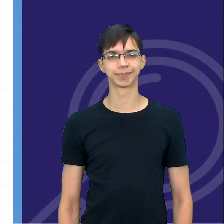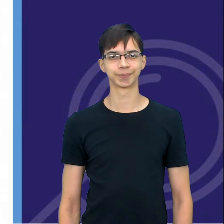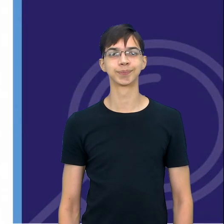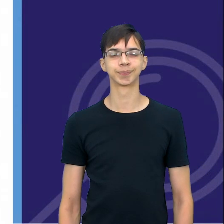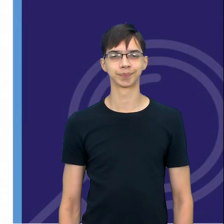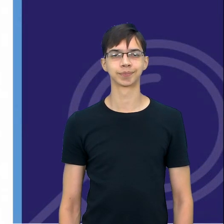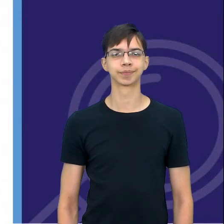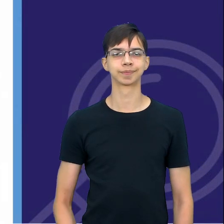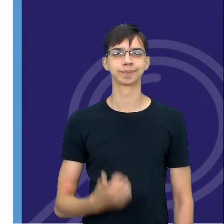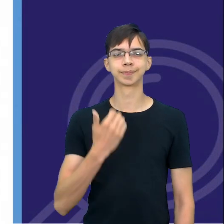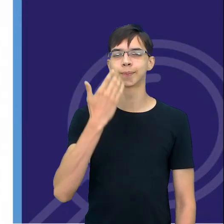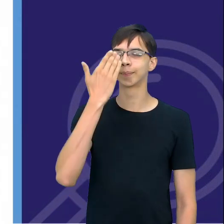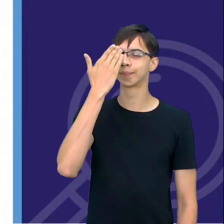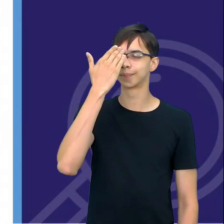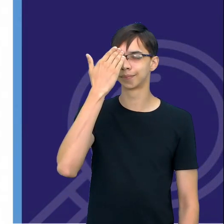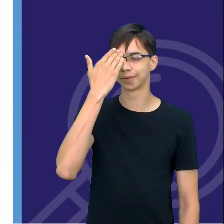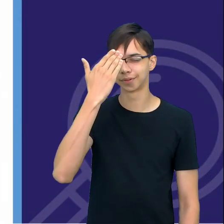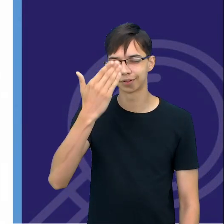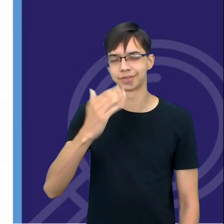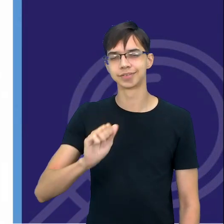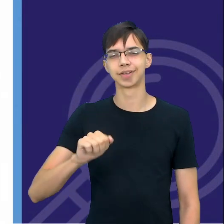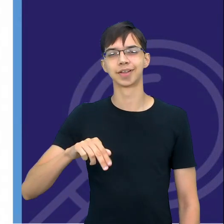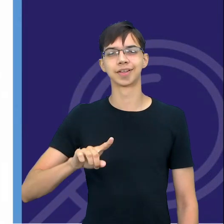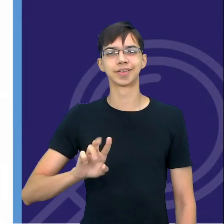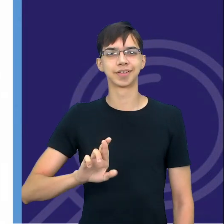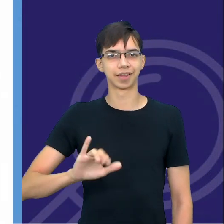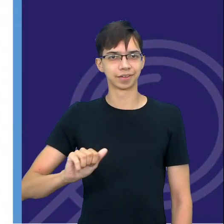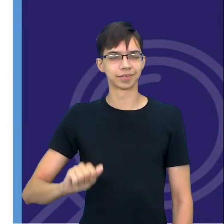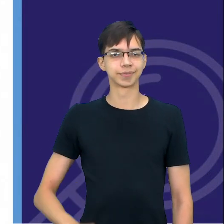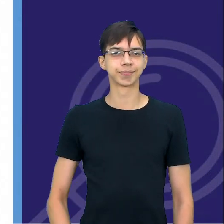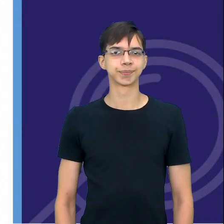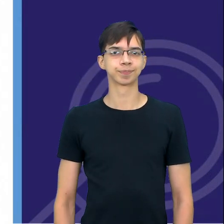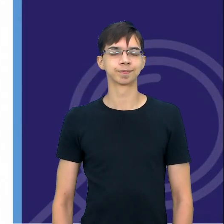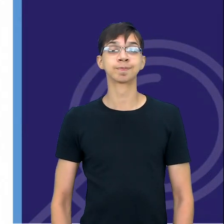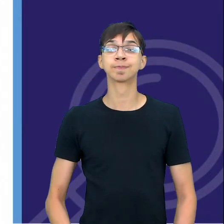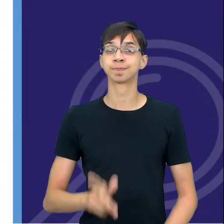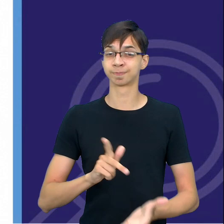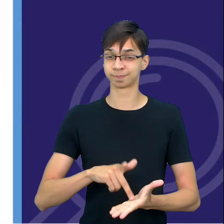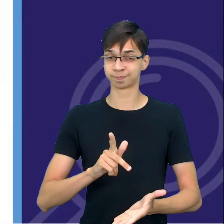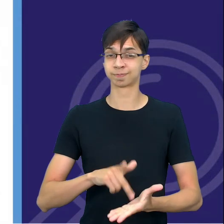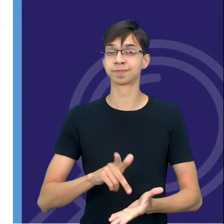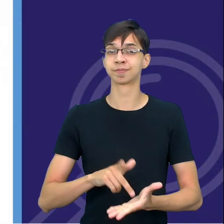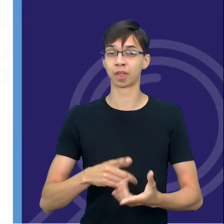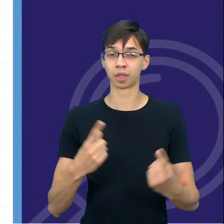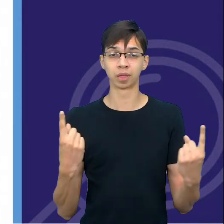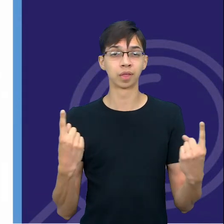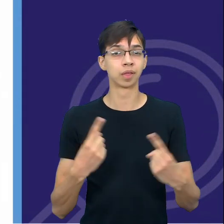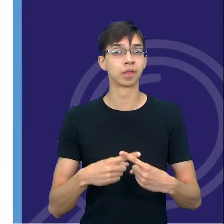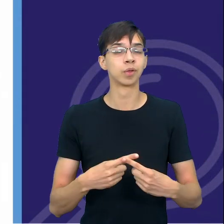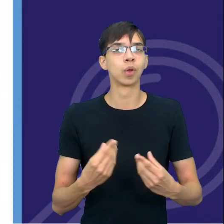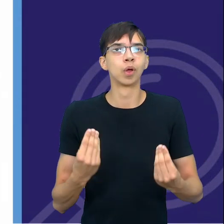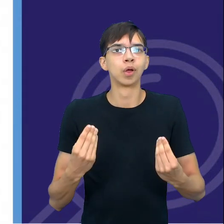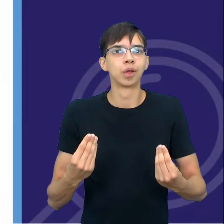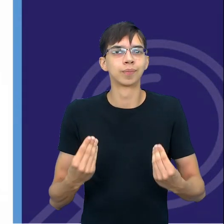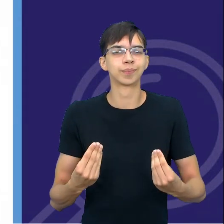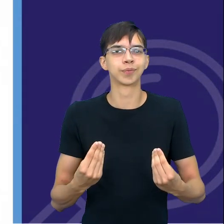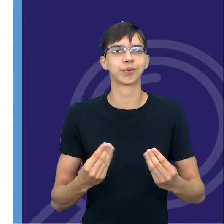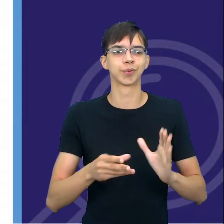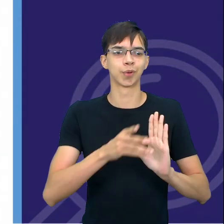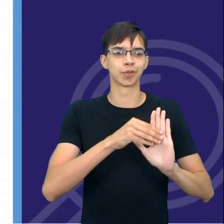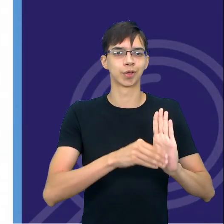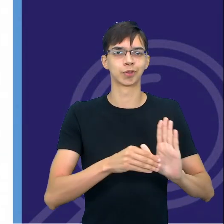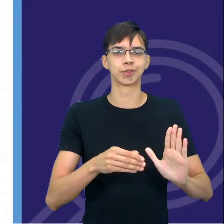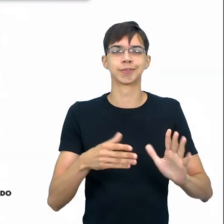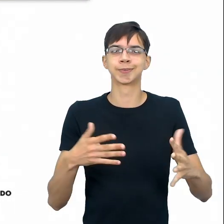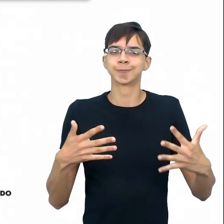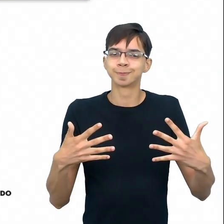Muito obrigado, André. Realmente foi um desafio aí trazer uma conexão, né, com esse conteúdo e